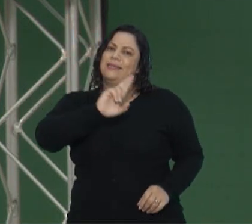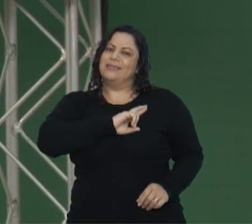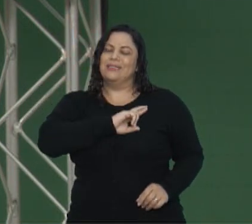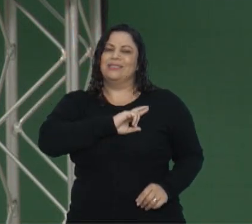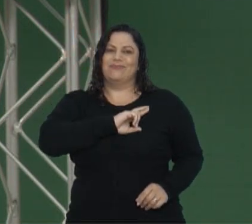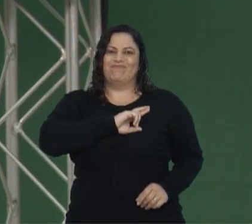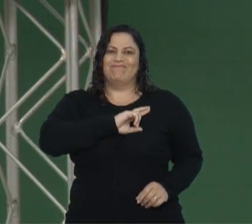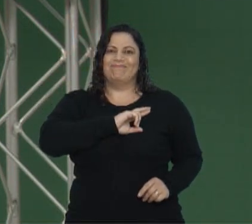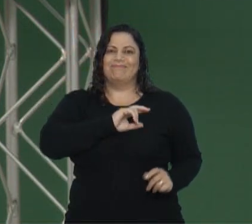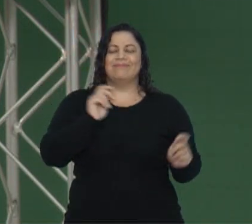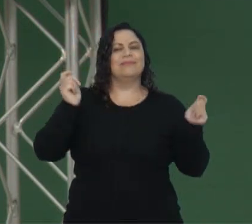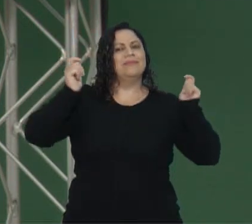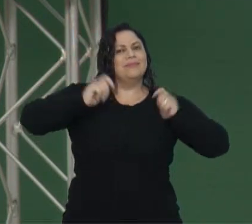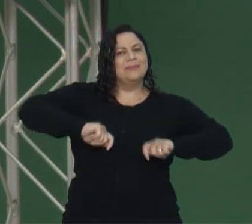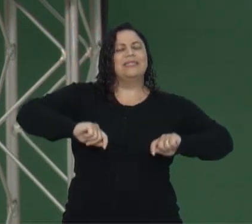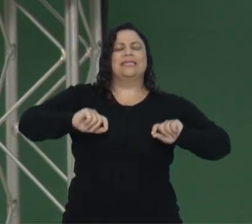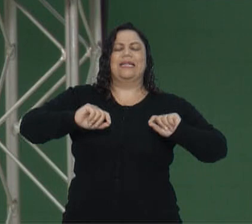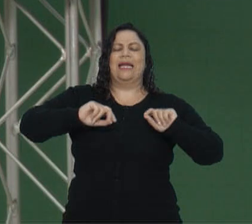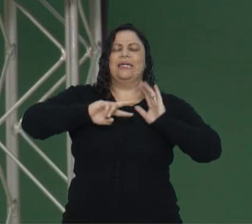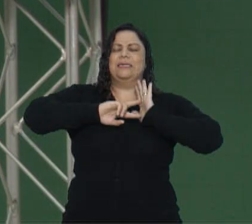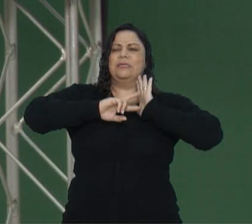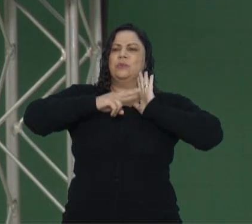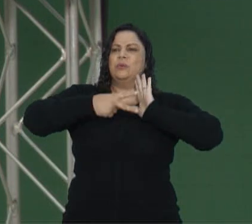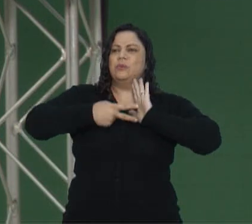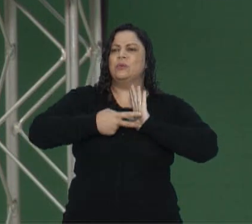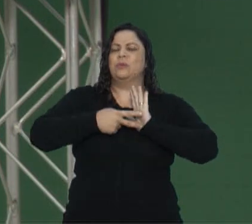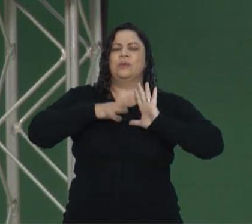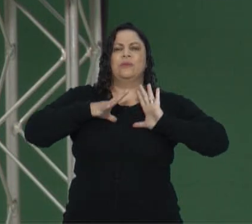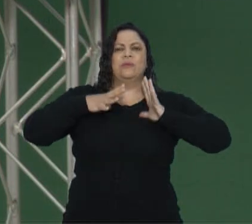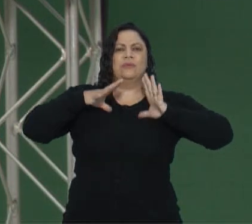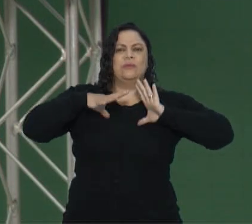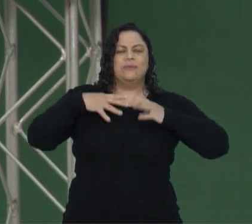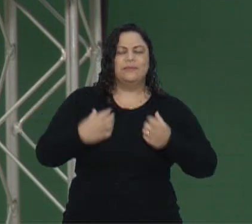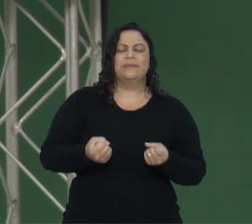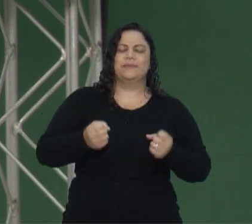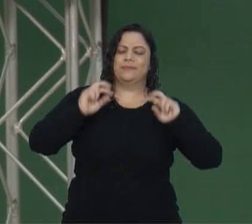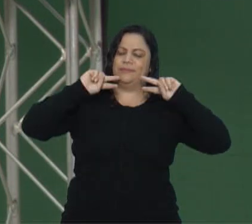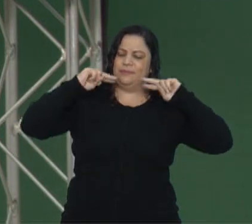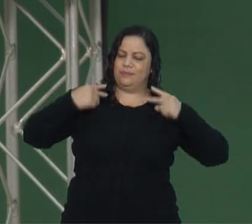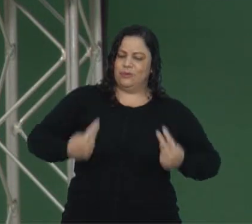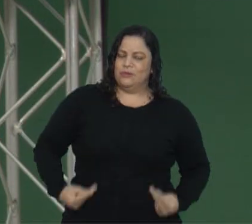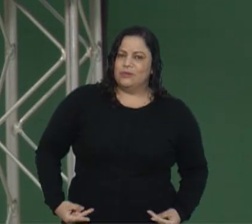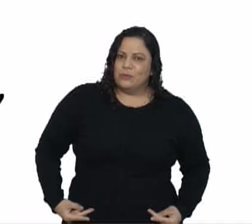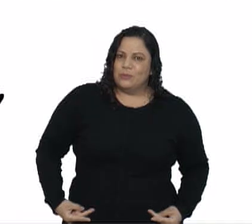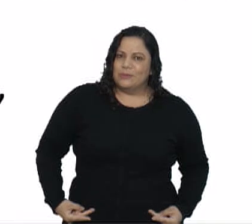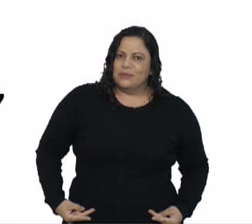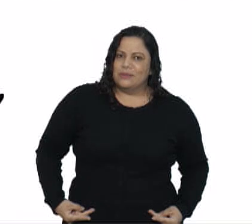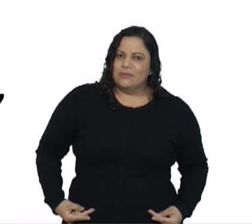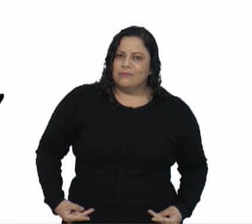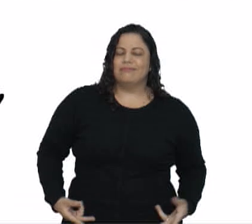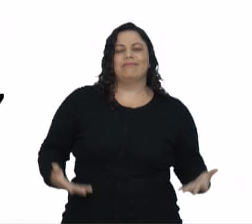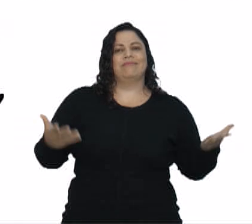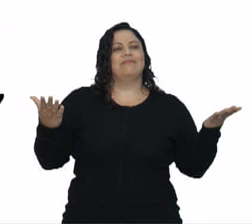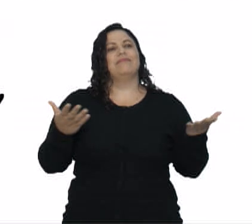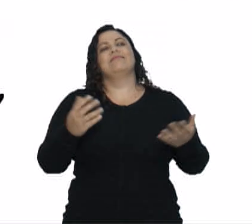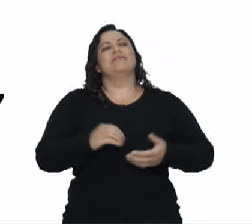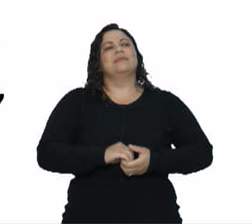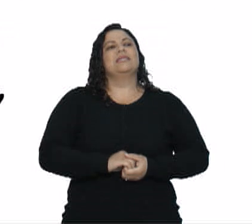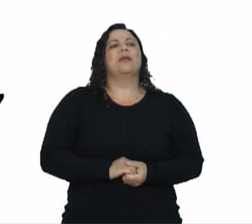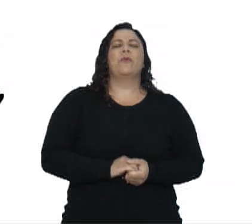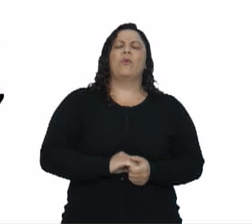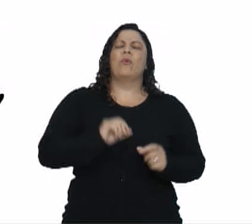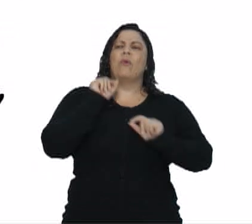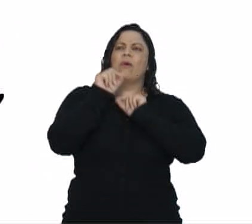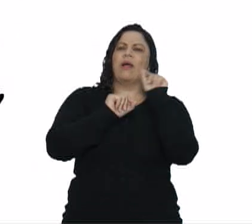Que traz esse significado para o ser humano, né? Há milênios, a humanidade encontra